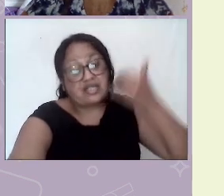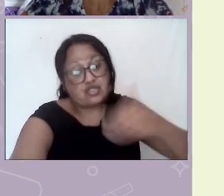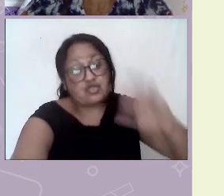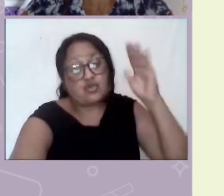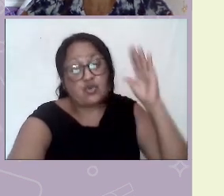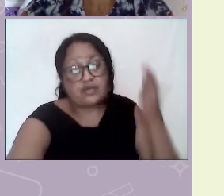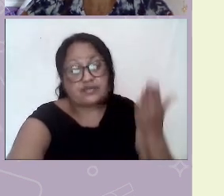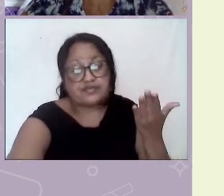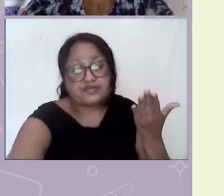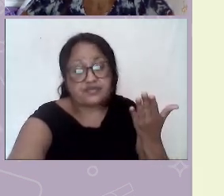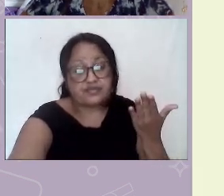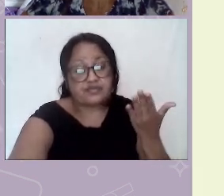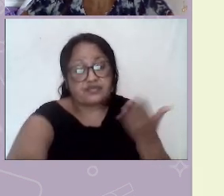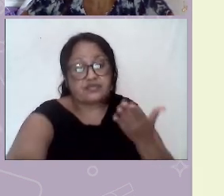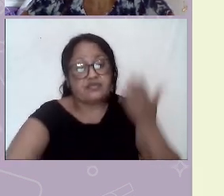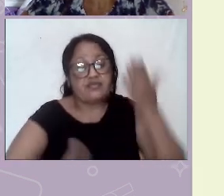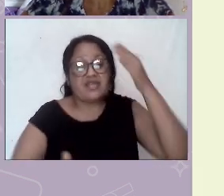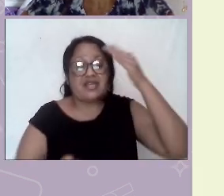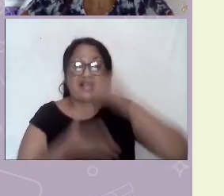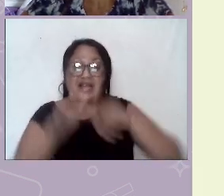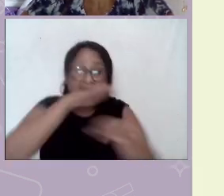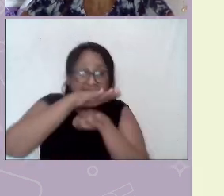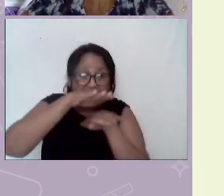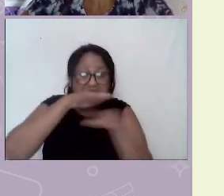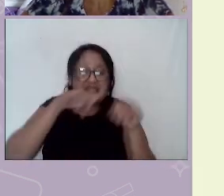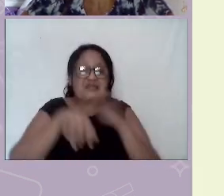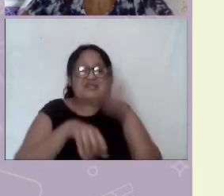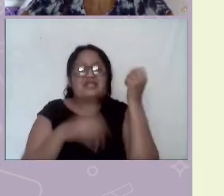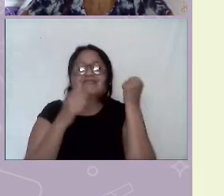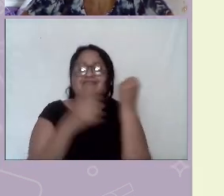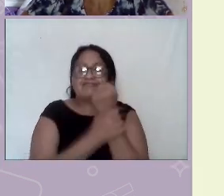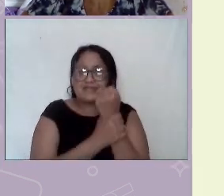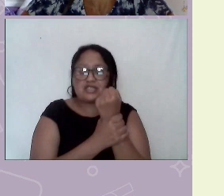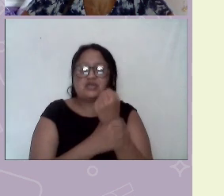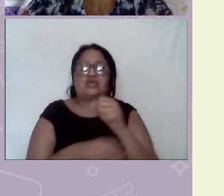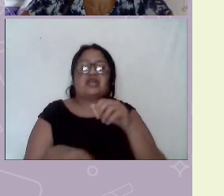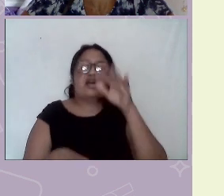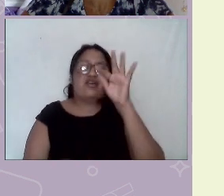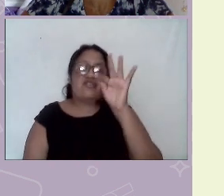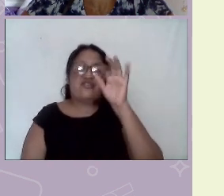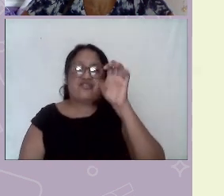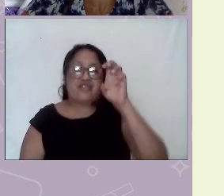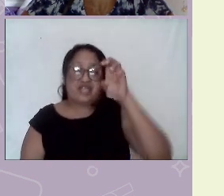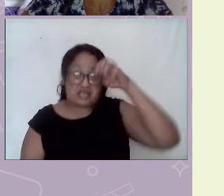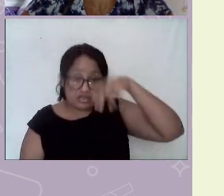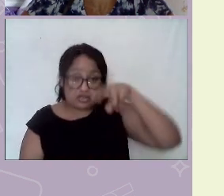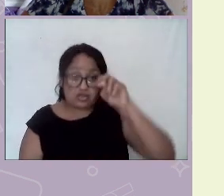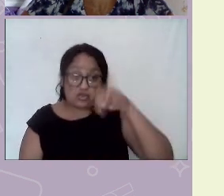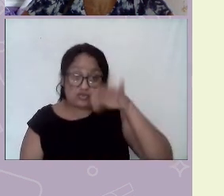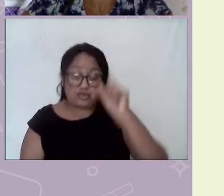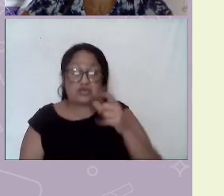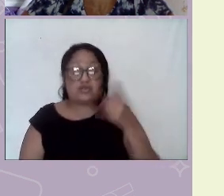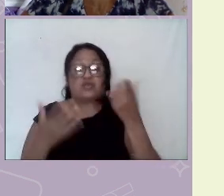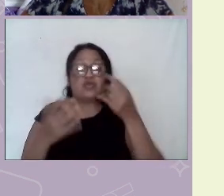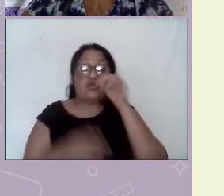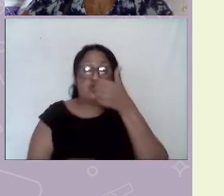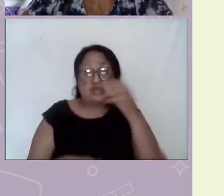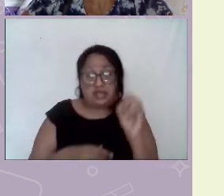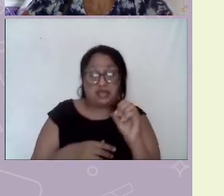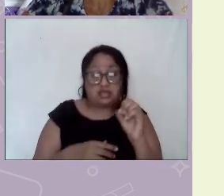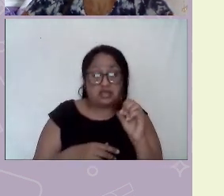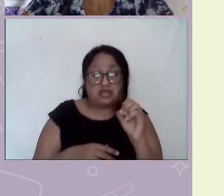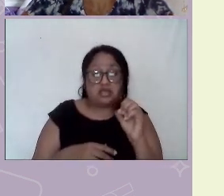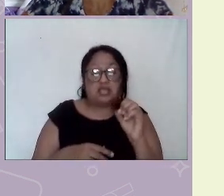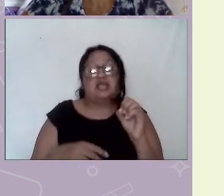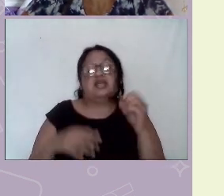ficando mais estável e o xenônio ele vai ficar com 10 ele já tinha 8 aqui com mais 2 desse flúor vai